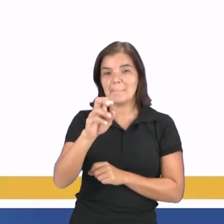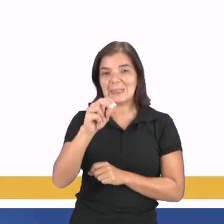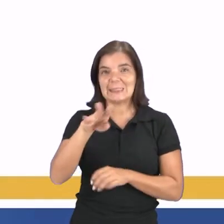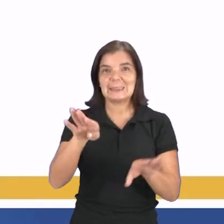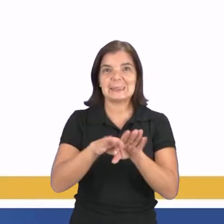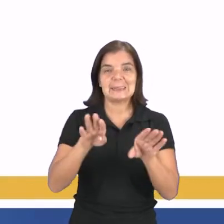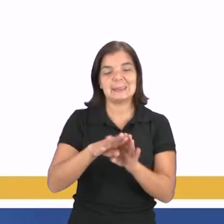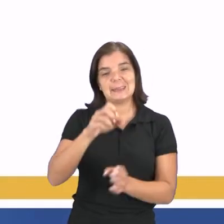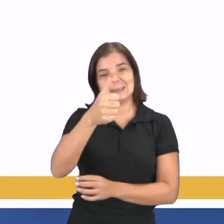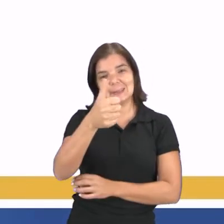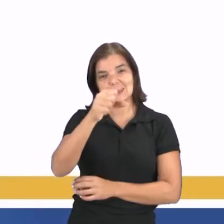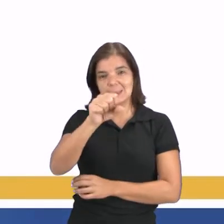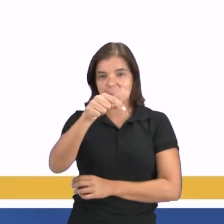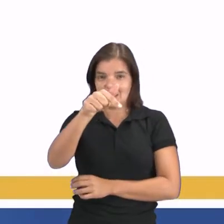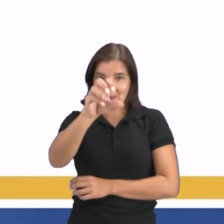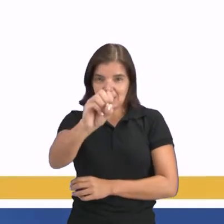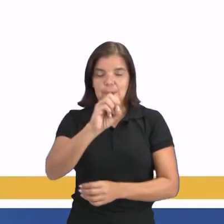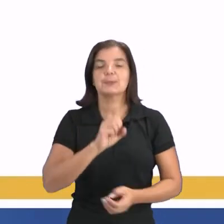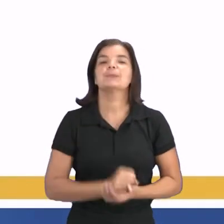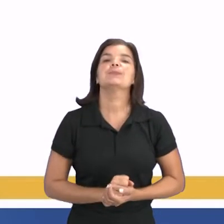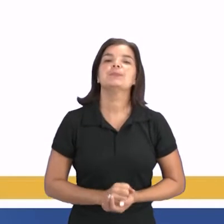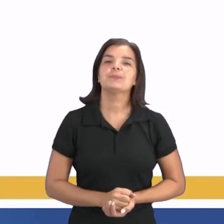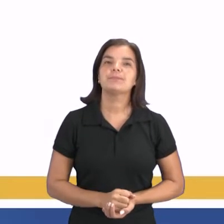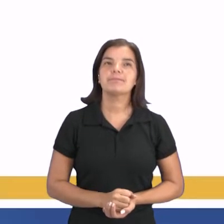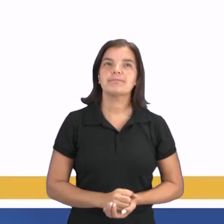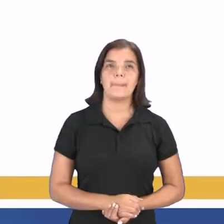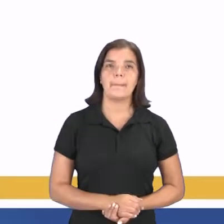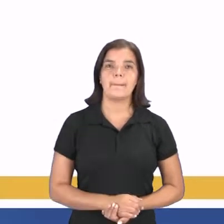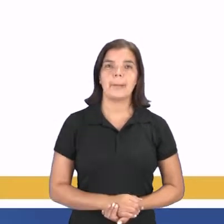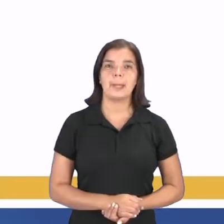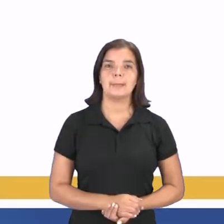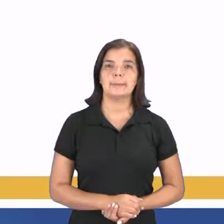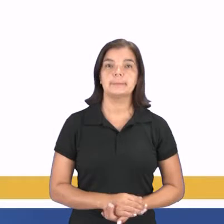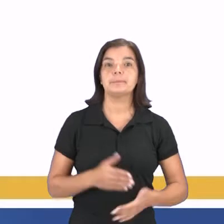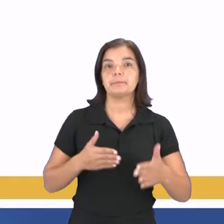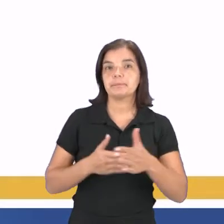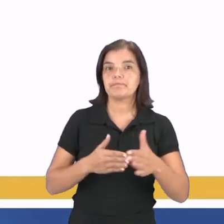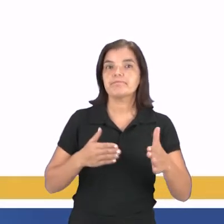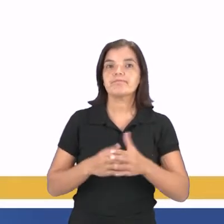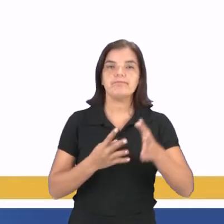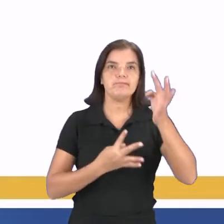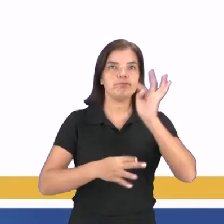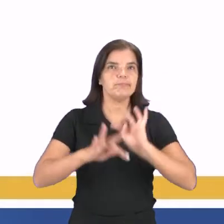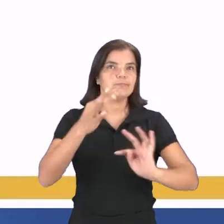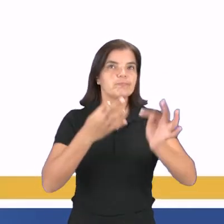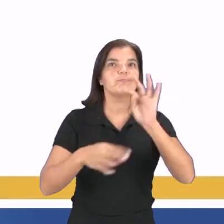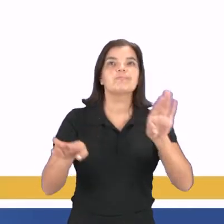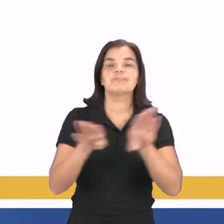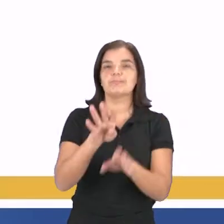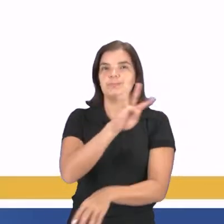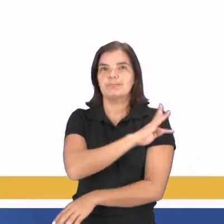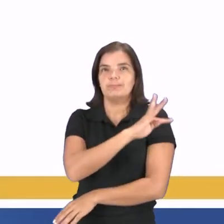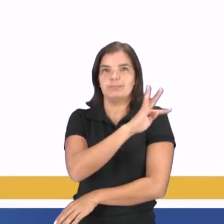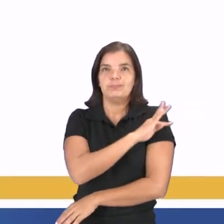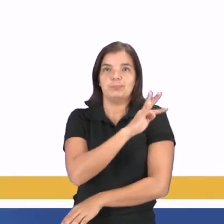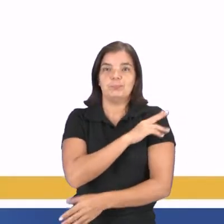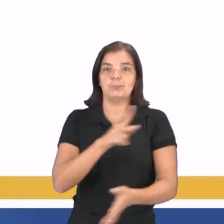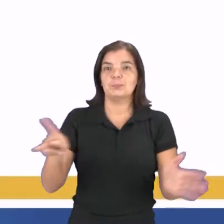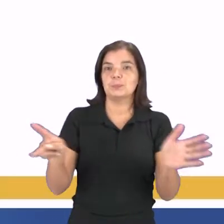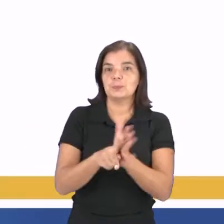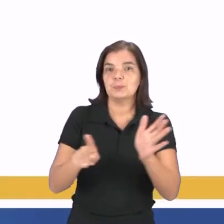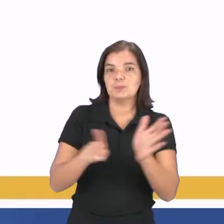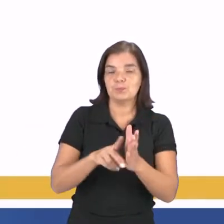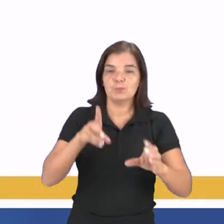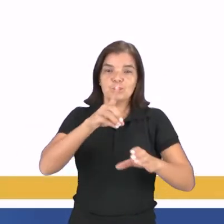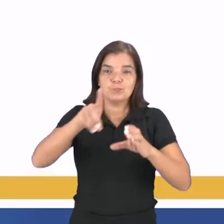um registro de patente em 1878. As limitações tecnológicas e técnicas relativas